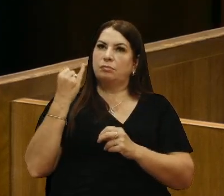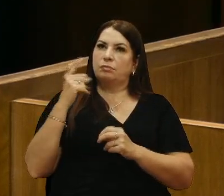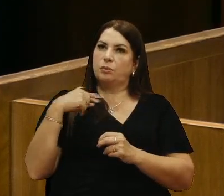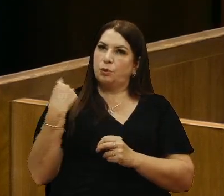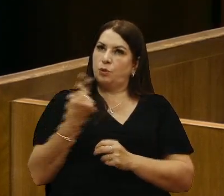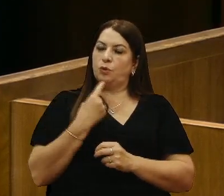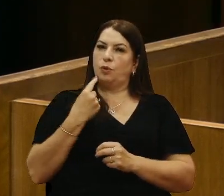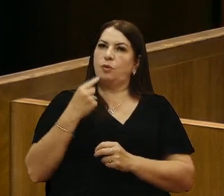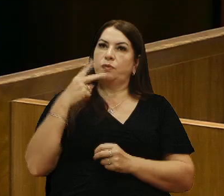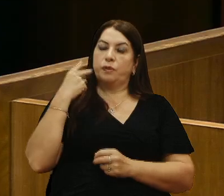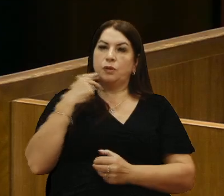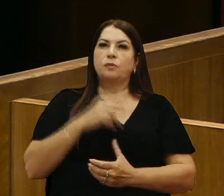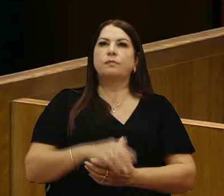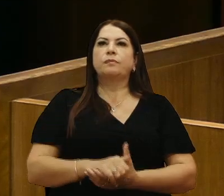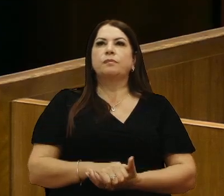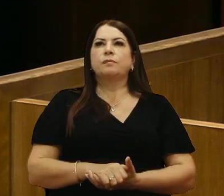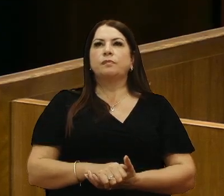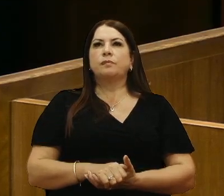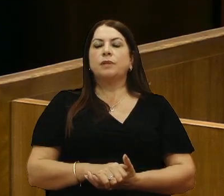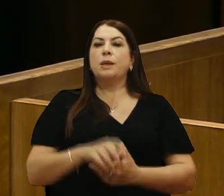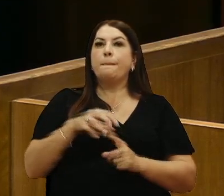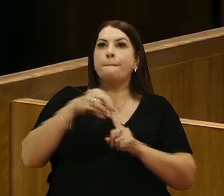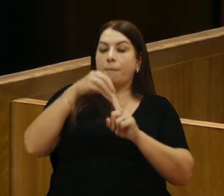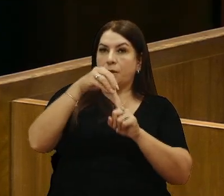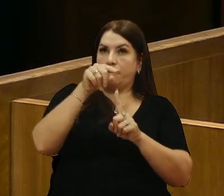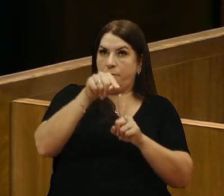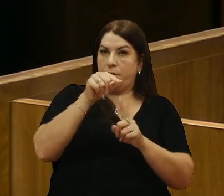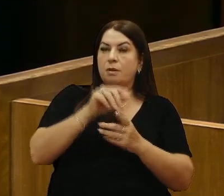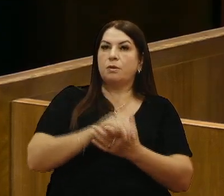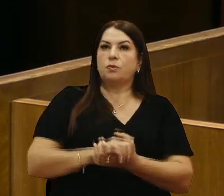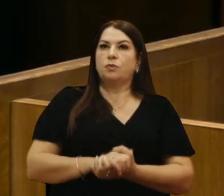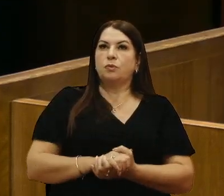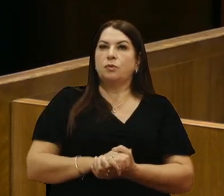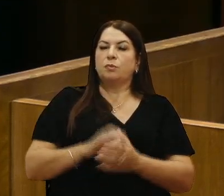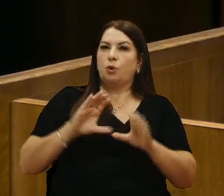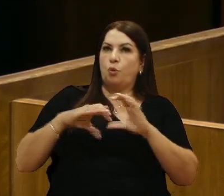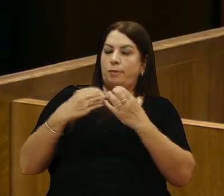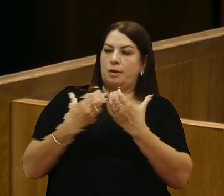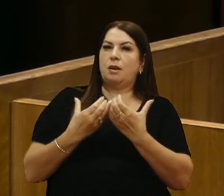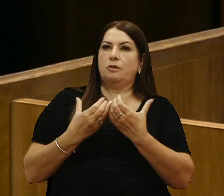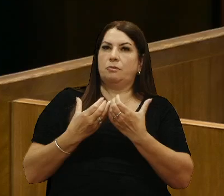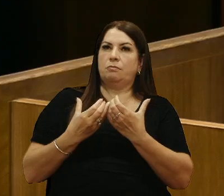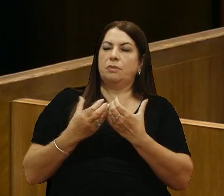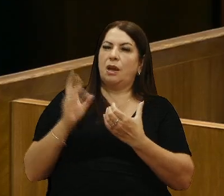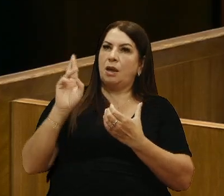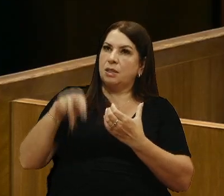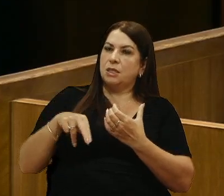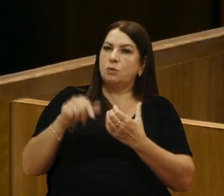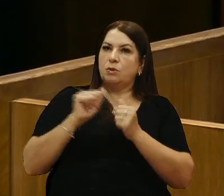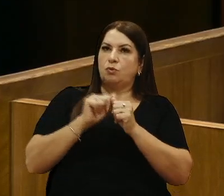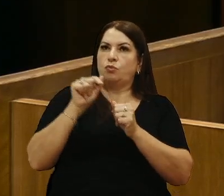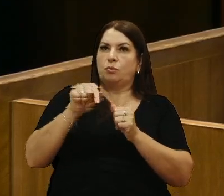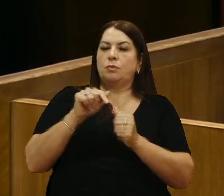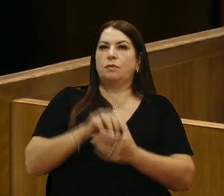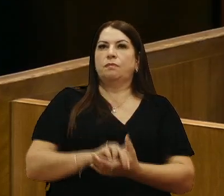nós parlamentares, mas principalmente para a comunidade, que é a razão de estarmos